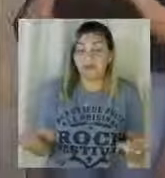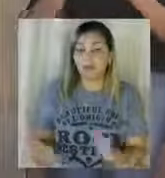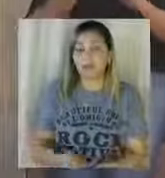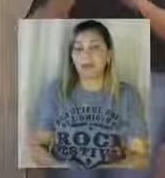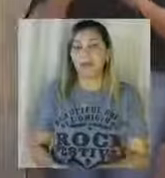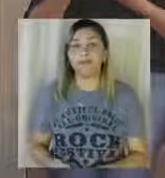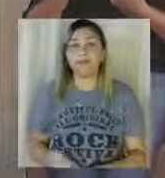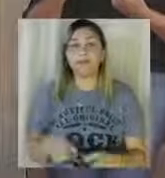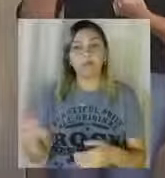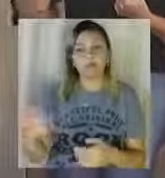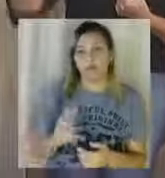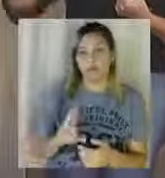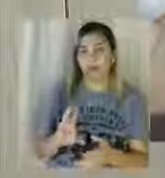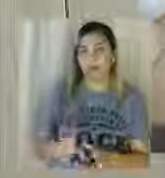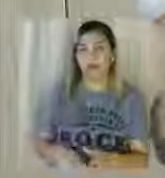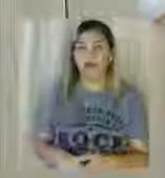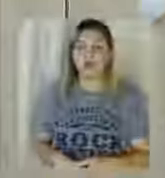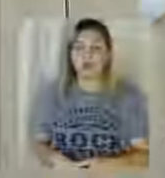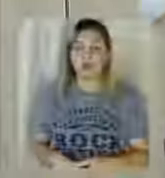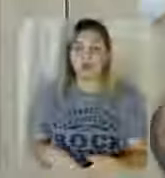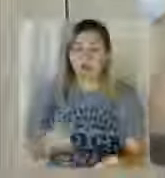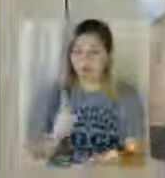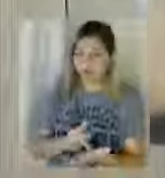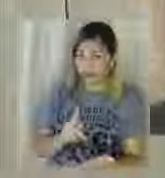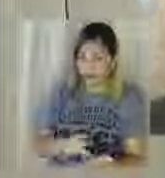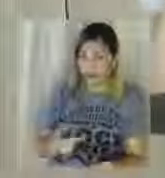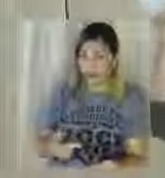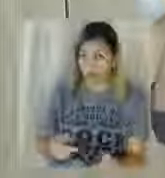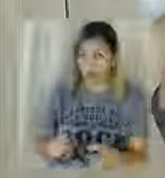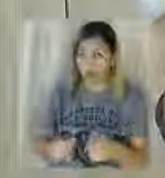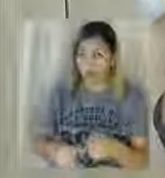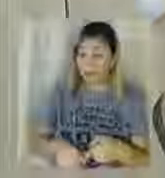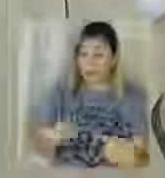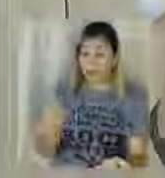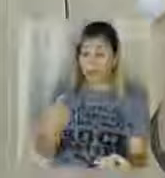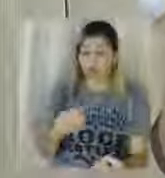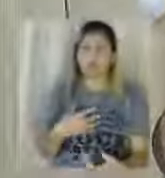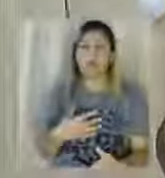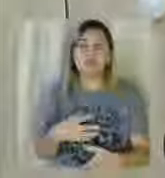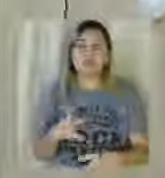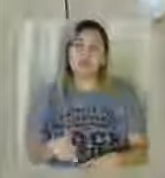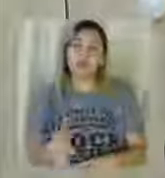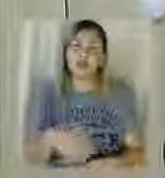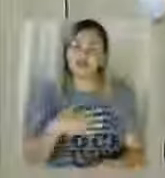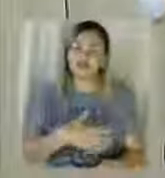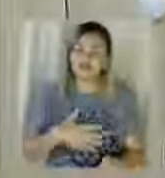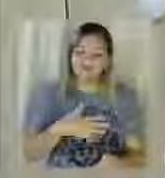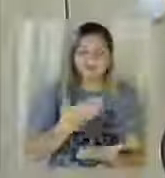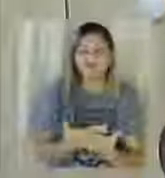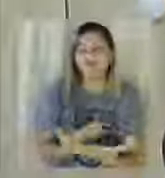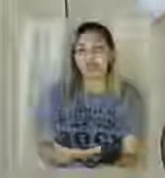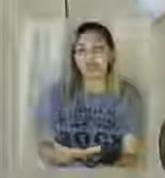Verdade. Mas eu sempre gostei de estudar. E estudava com ouvintes.